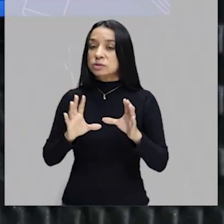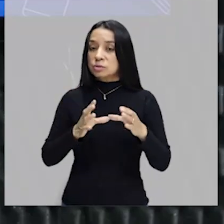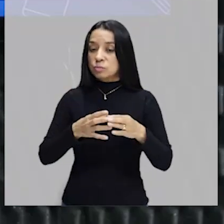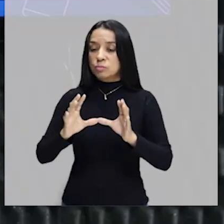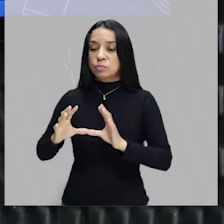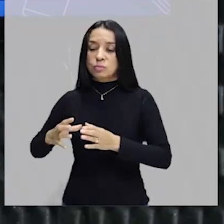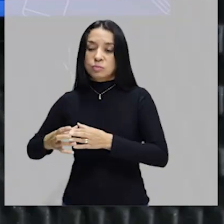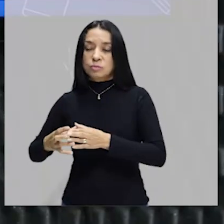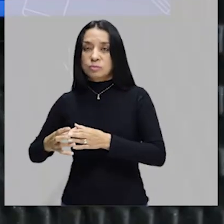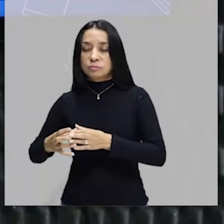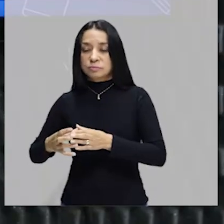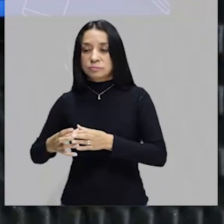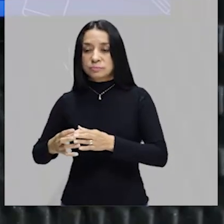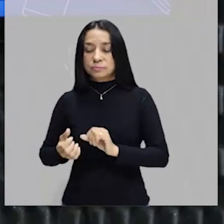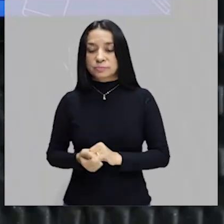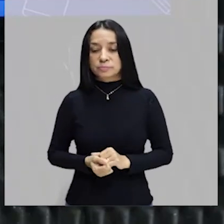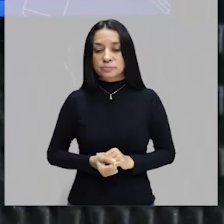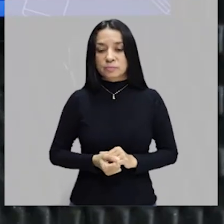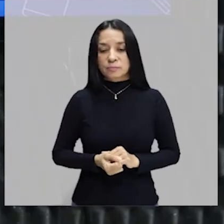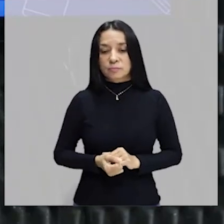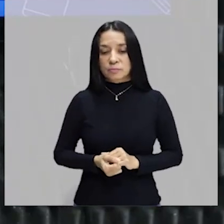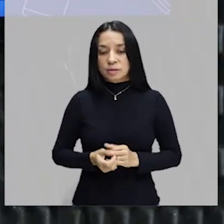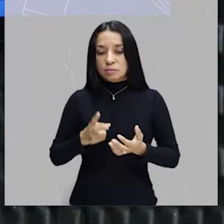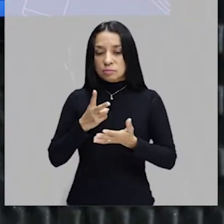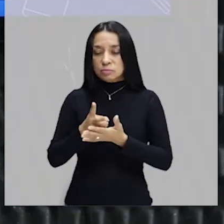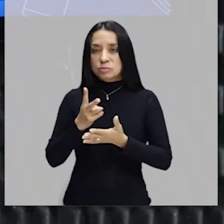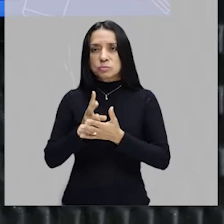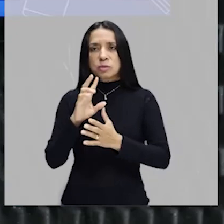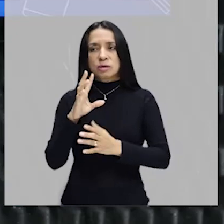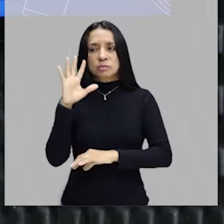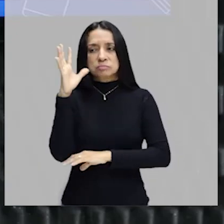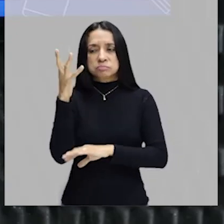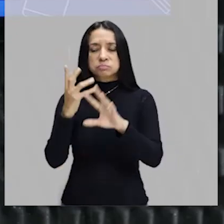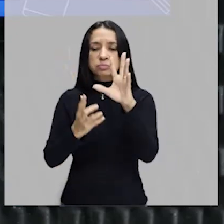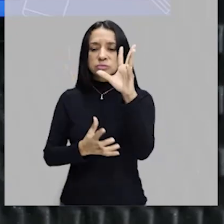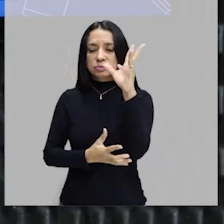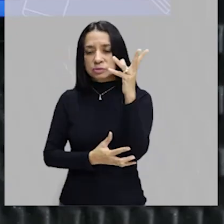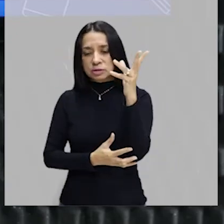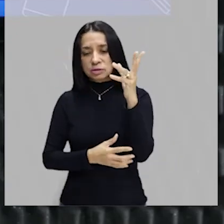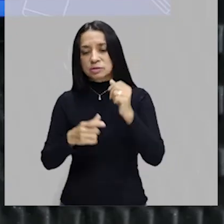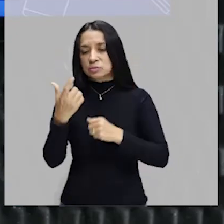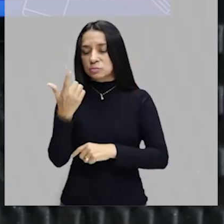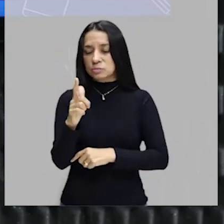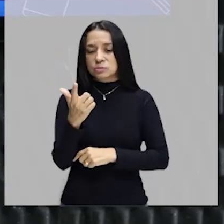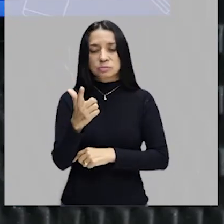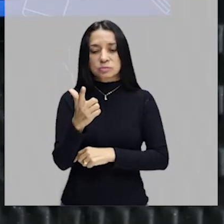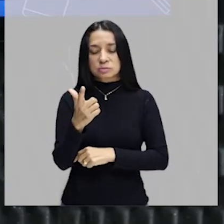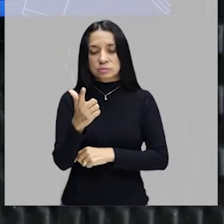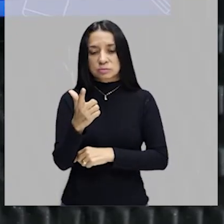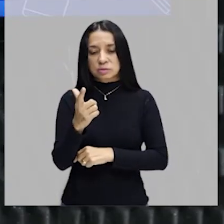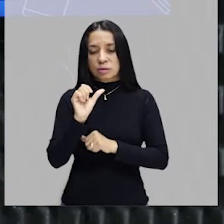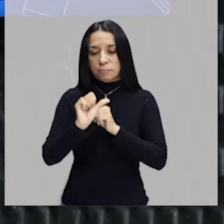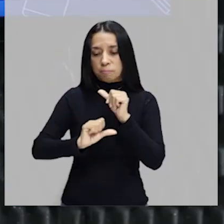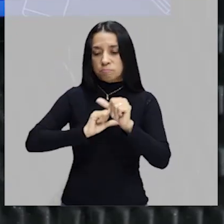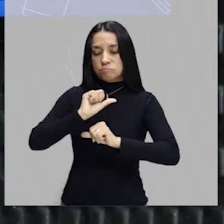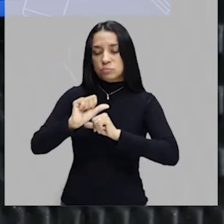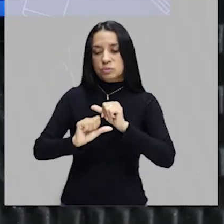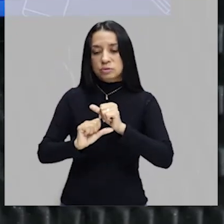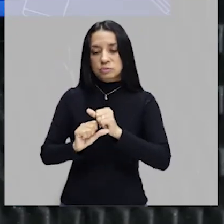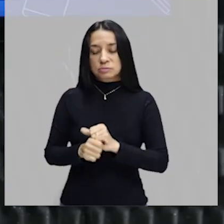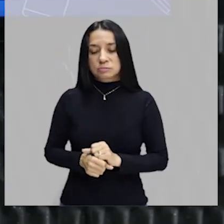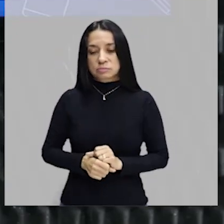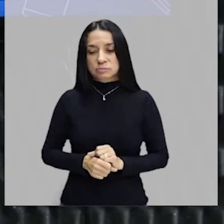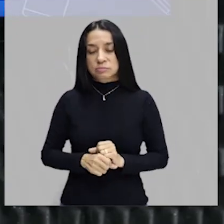eles continuaram, perduraram nas florestas, né? Onde não ocorreu mudança no clima, só que num